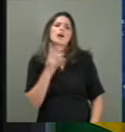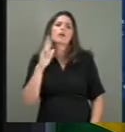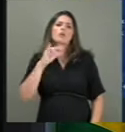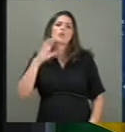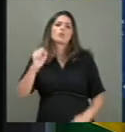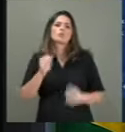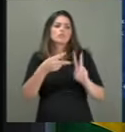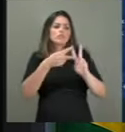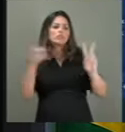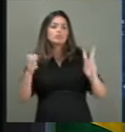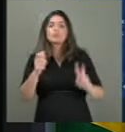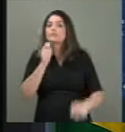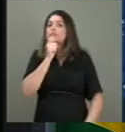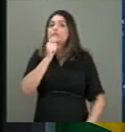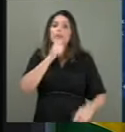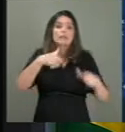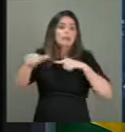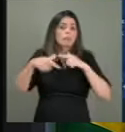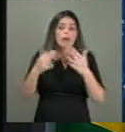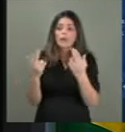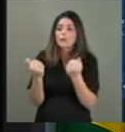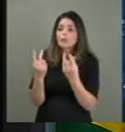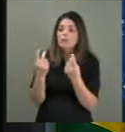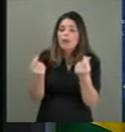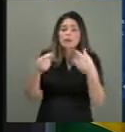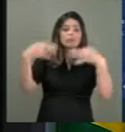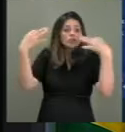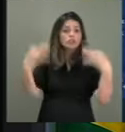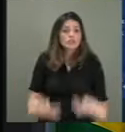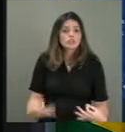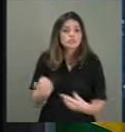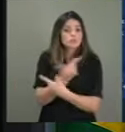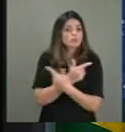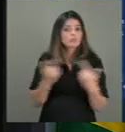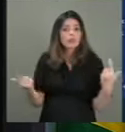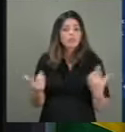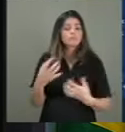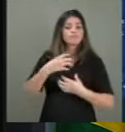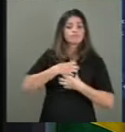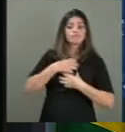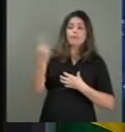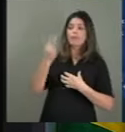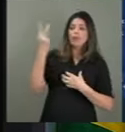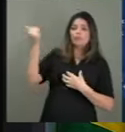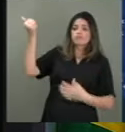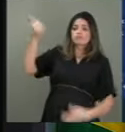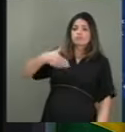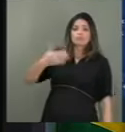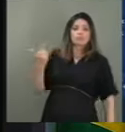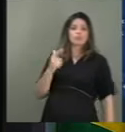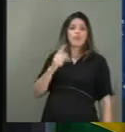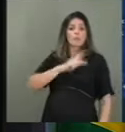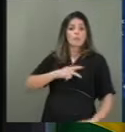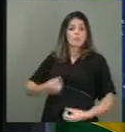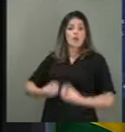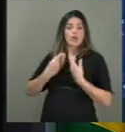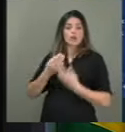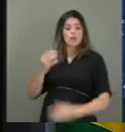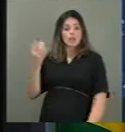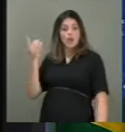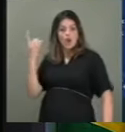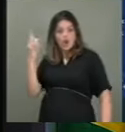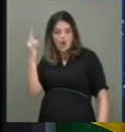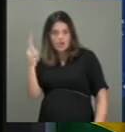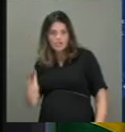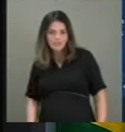Sem trabalho não são nada não tem dignidade não sinto o meu valor escreveu o poeta do rock O